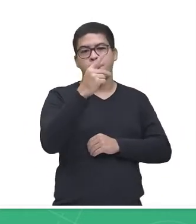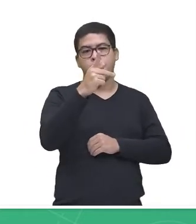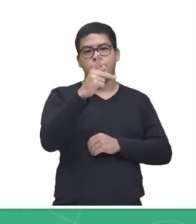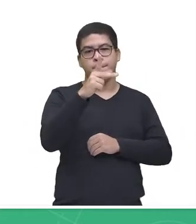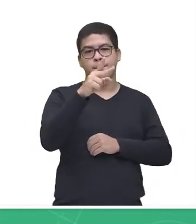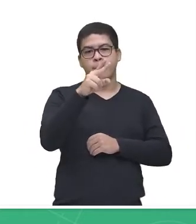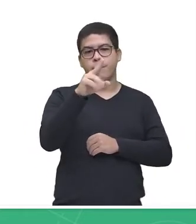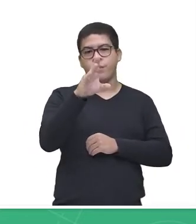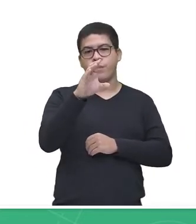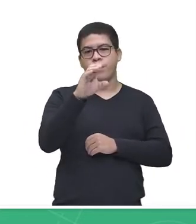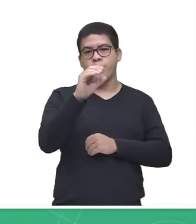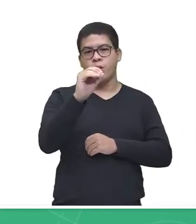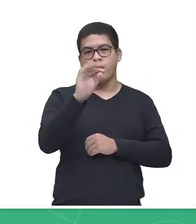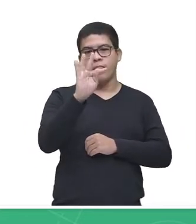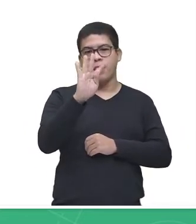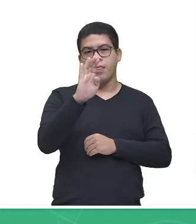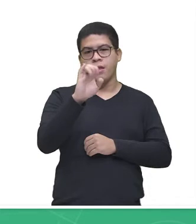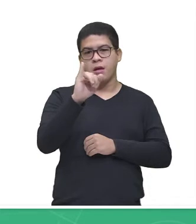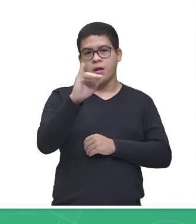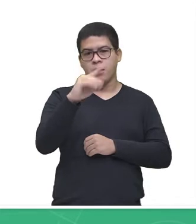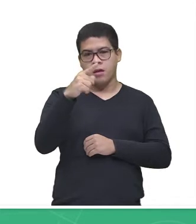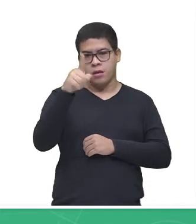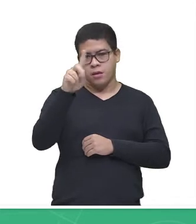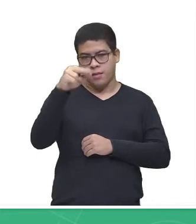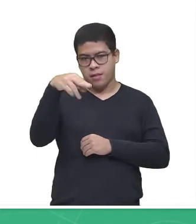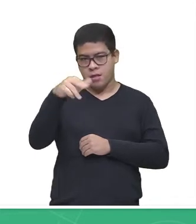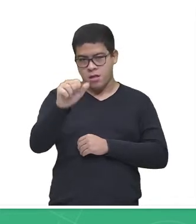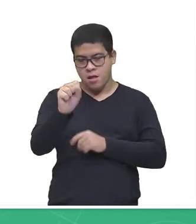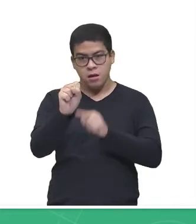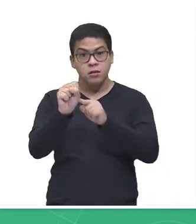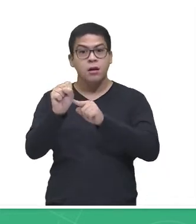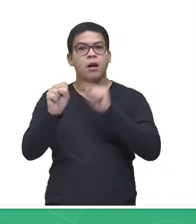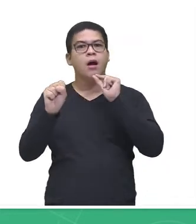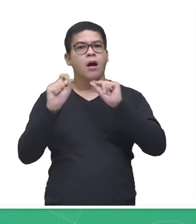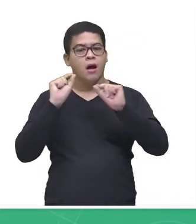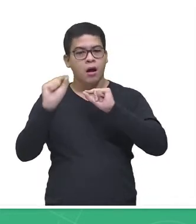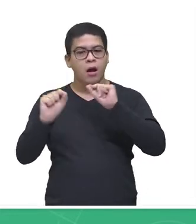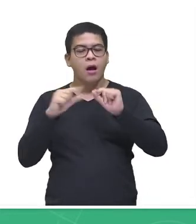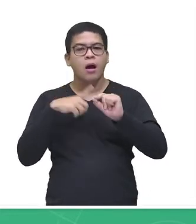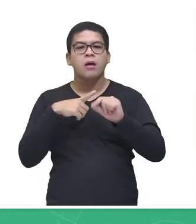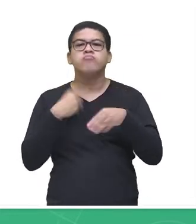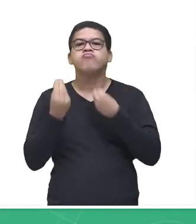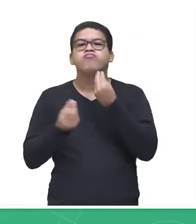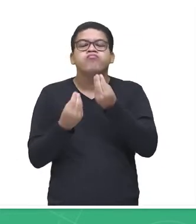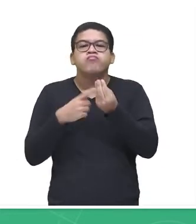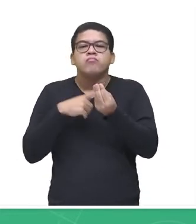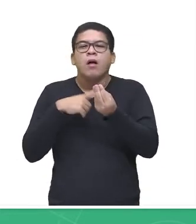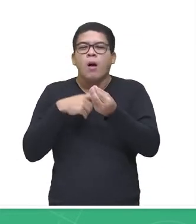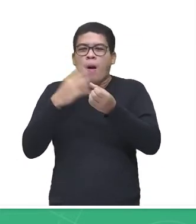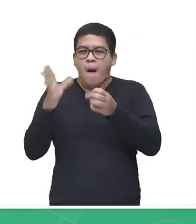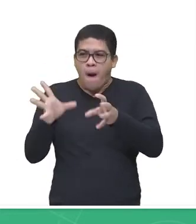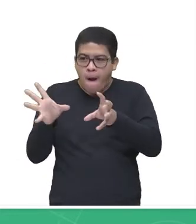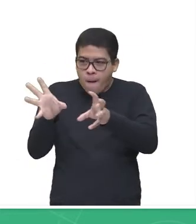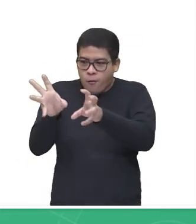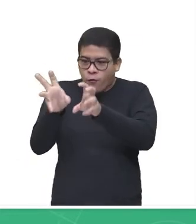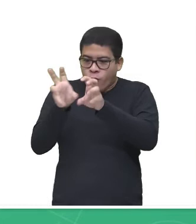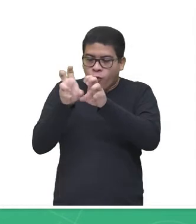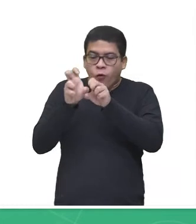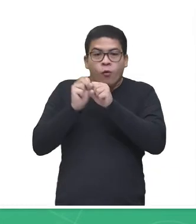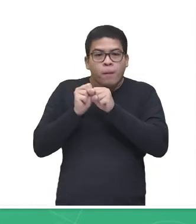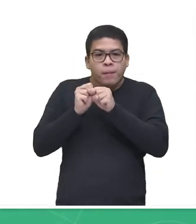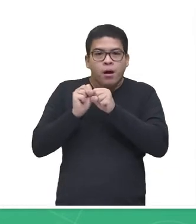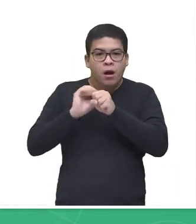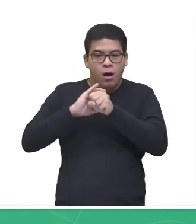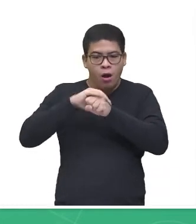retículo endoplasmático vai englobar essas proteínas quando houver necessidade, e aí houve ali a produção, né,